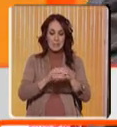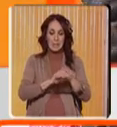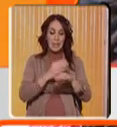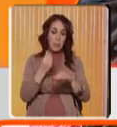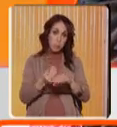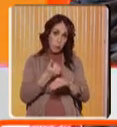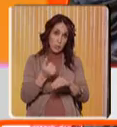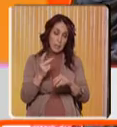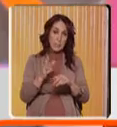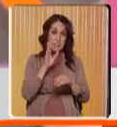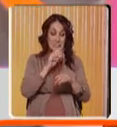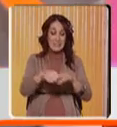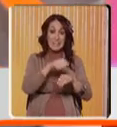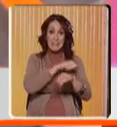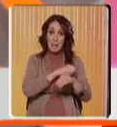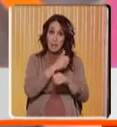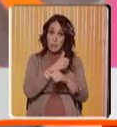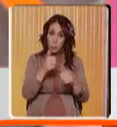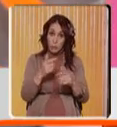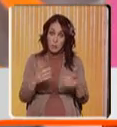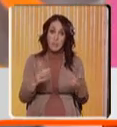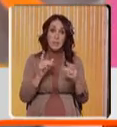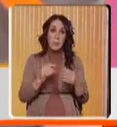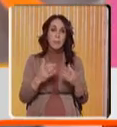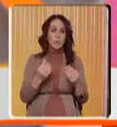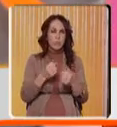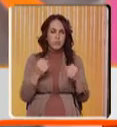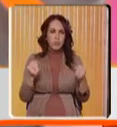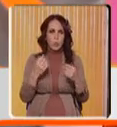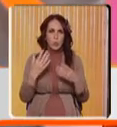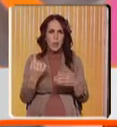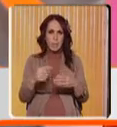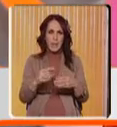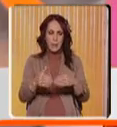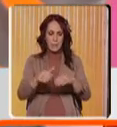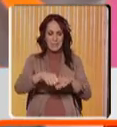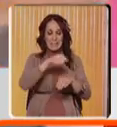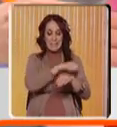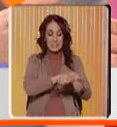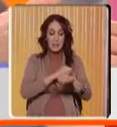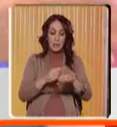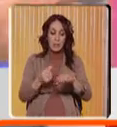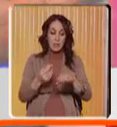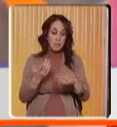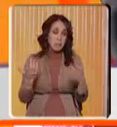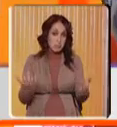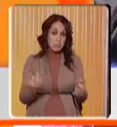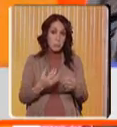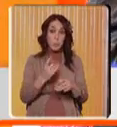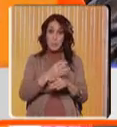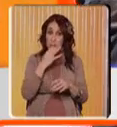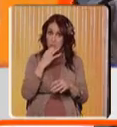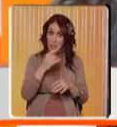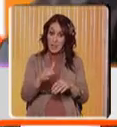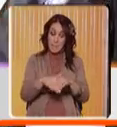como nós sabemos, faz mal por vários motivos. Exatamente, nomeadamente concentra-se ali o maior teor de gordura. Gorduras saturadas. Portanto, se tirarmos a pele carbonizada, porque é disso que